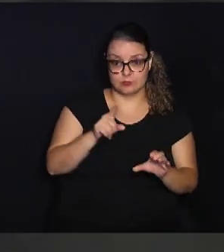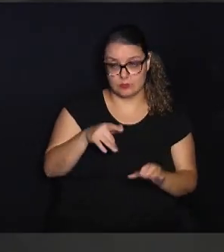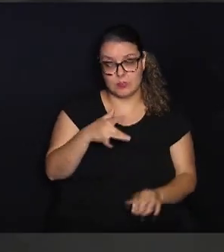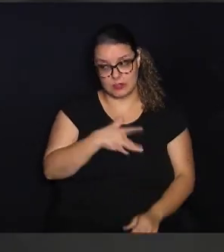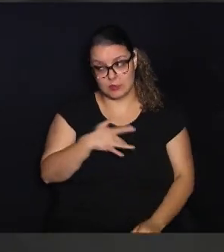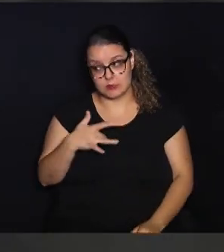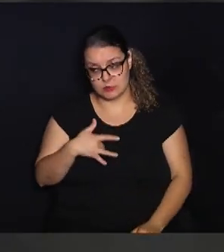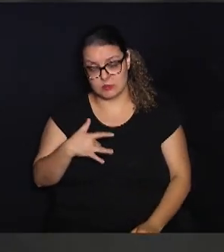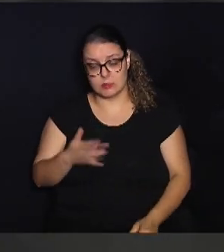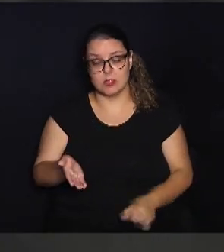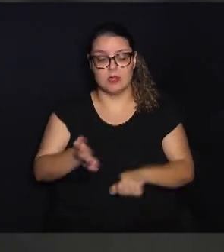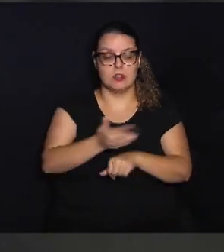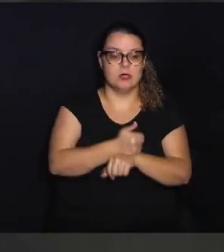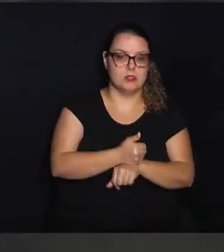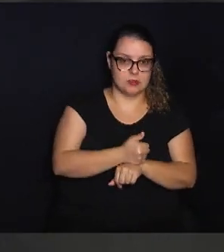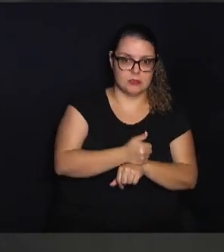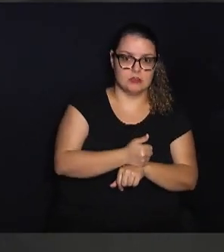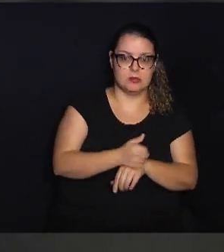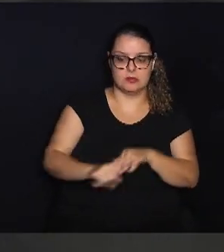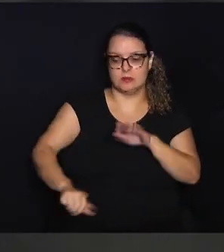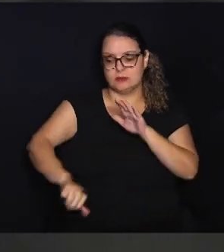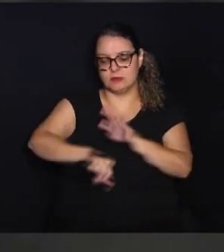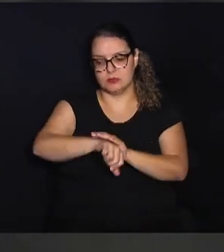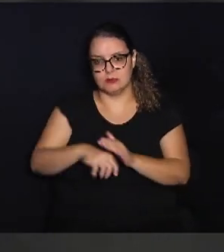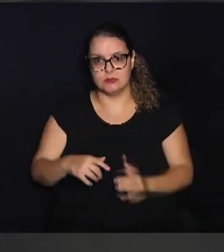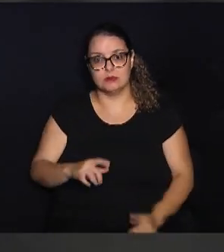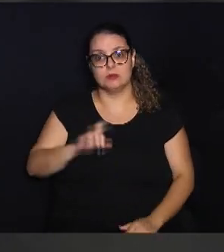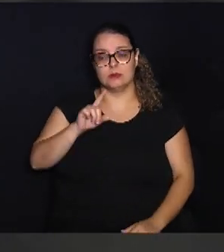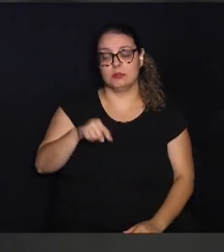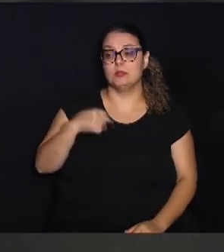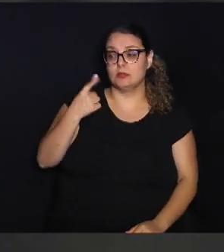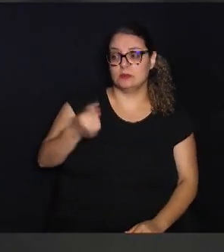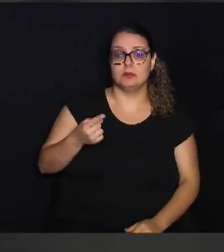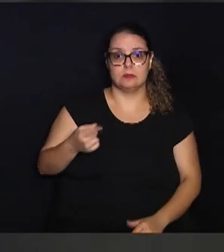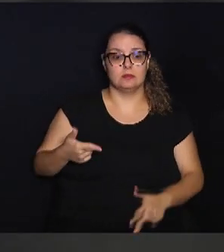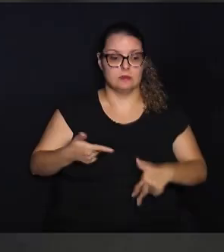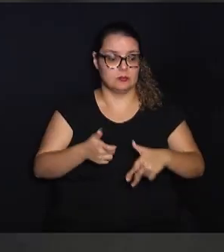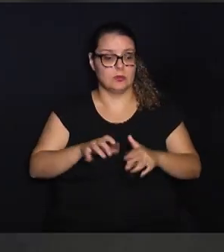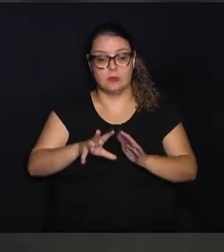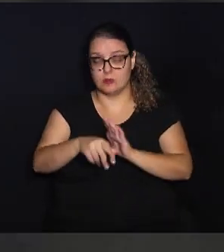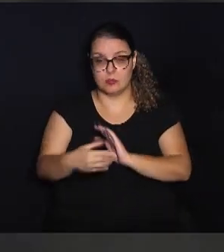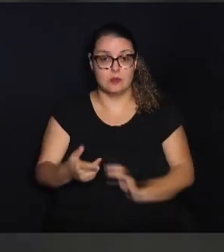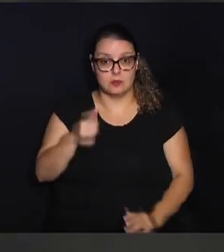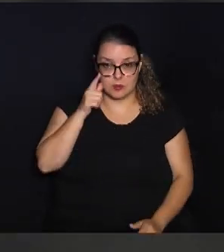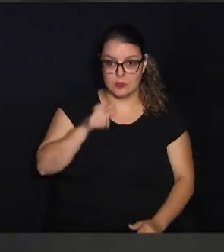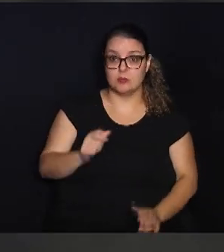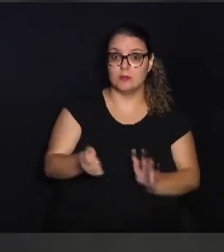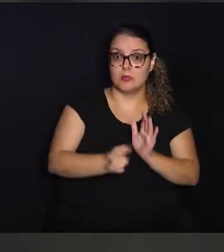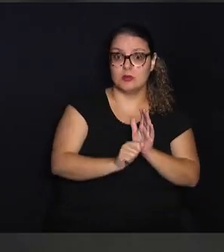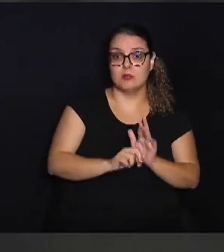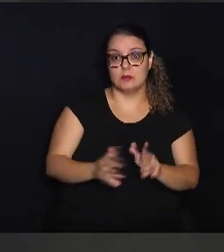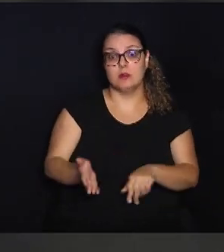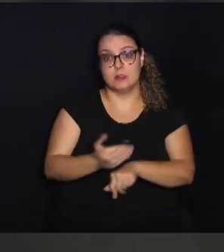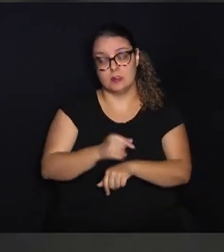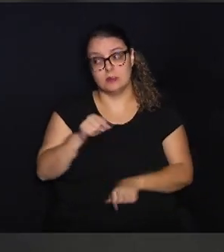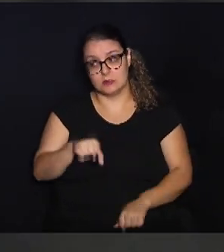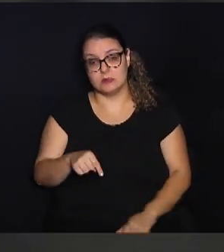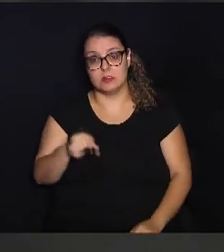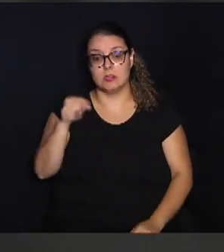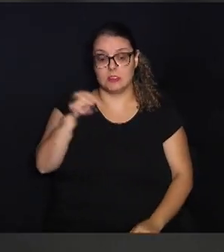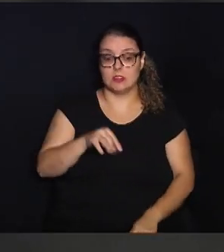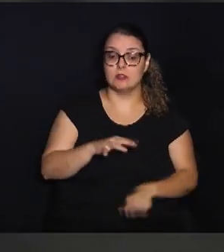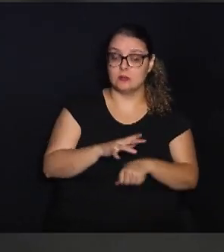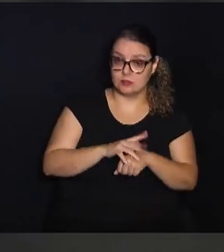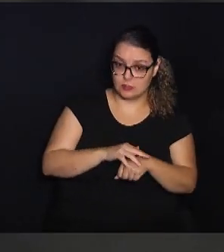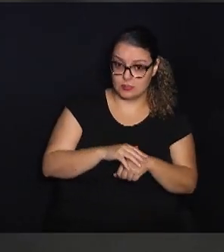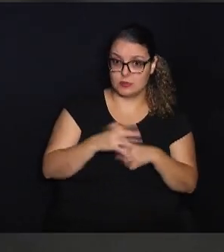saúde, antes de ser um criminoso, que depois ele vai matar ou roubar para conseguir a droga. Antes disso, ele se tornou um doente,